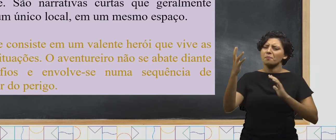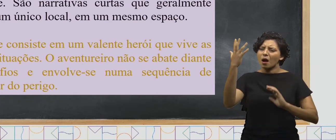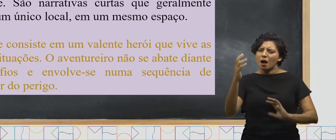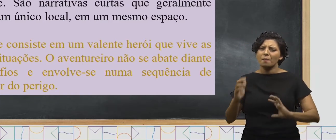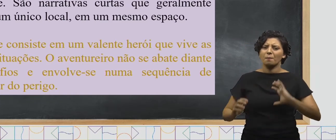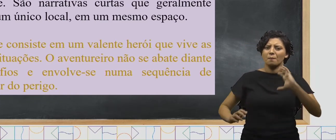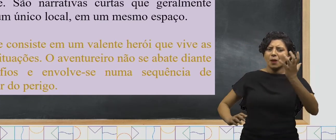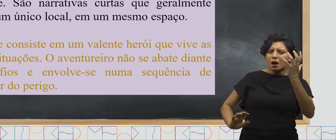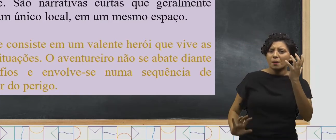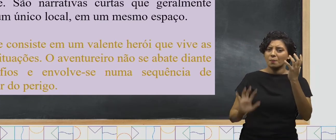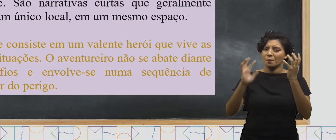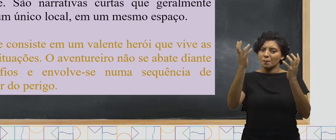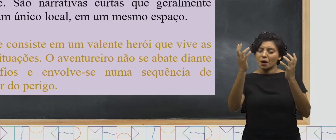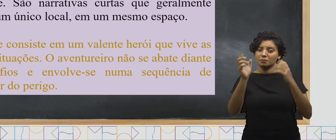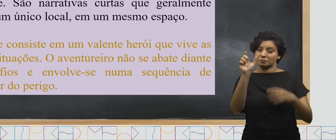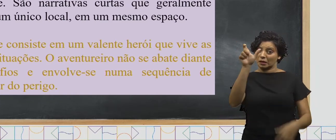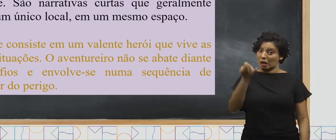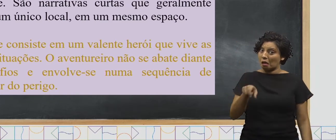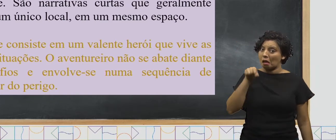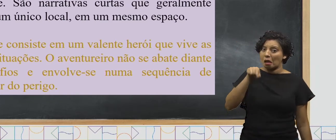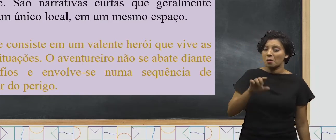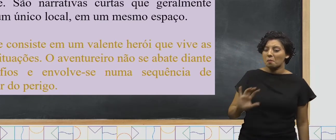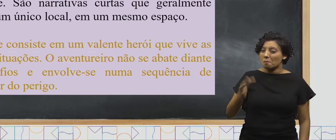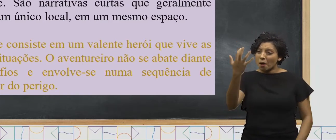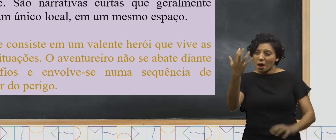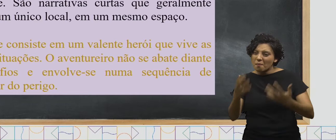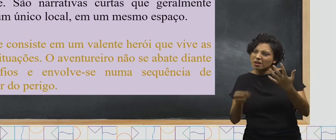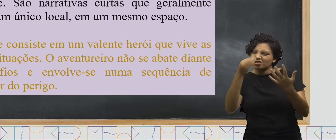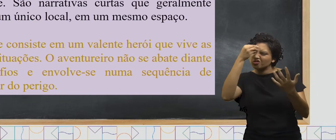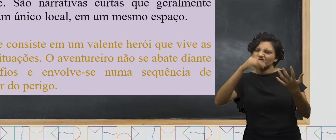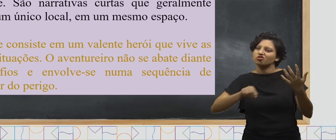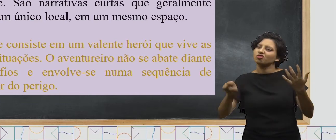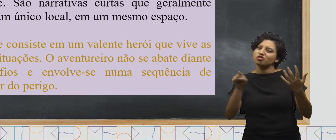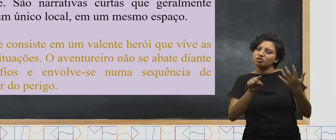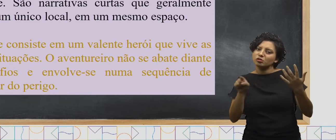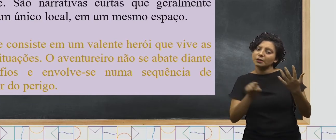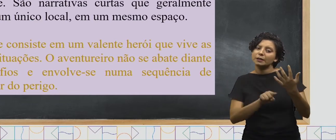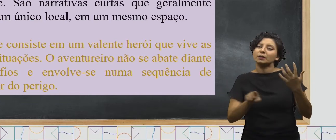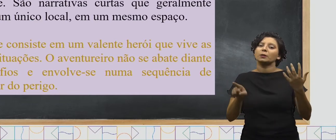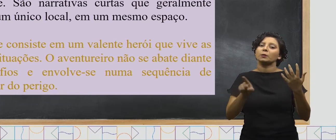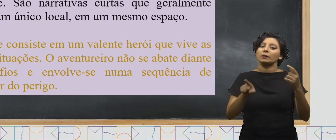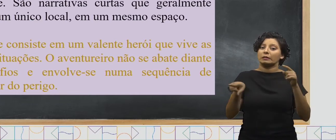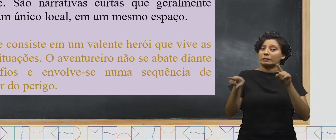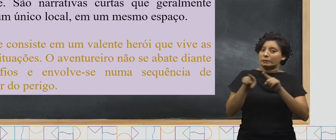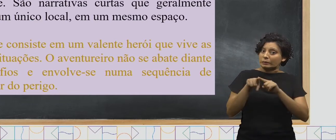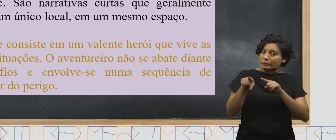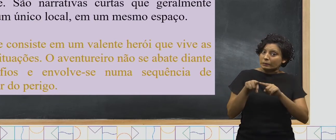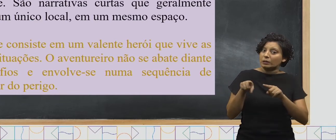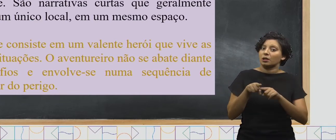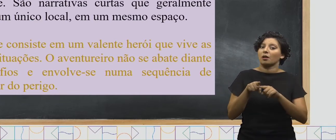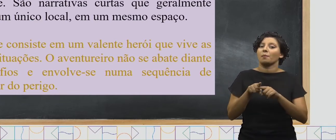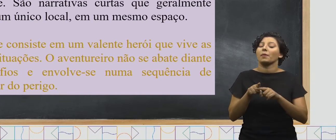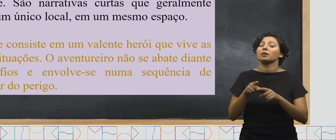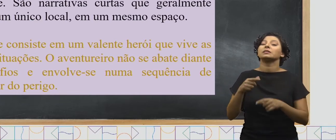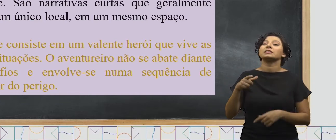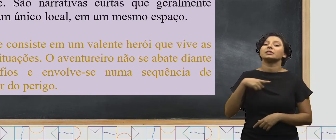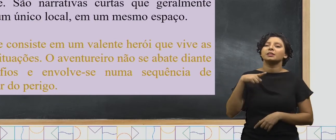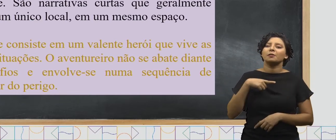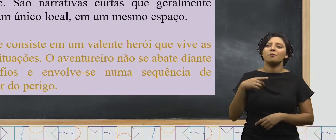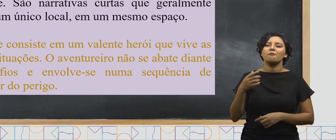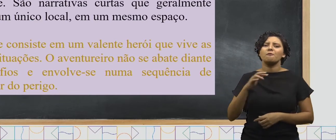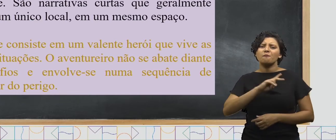surpreendentes situações. O aventureiro não se abate diante dos sucessivos desafios e